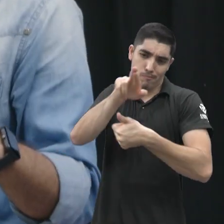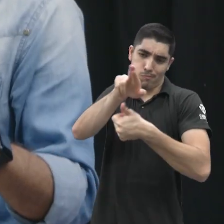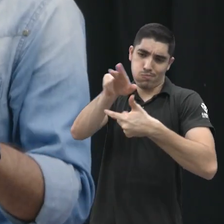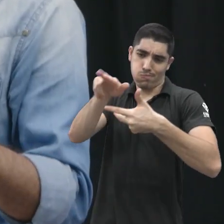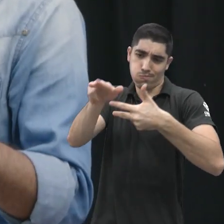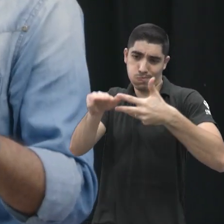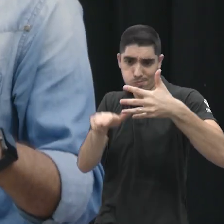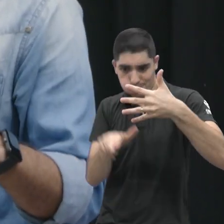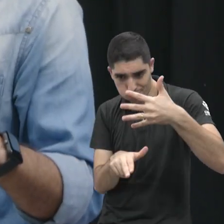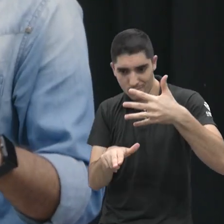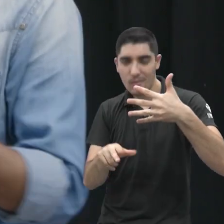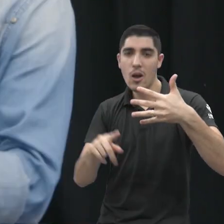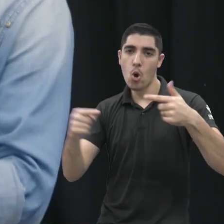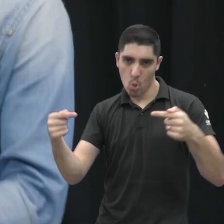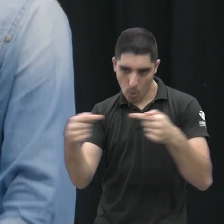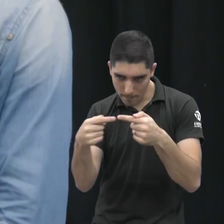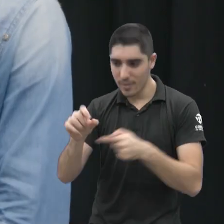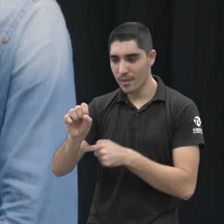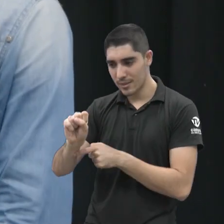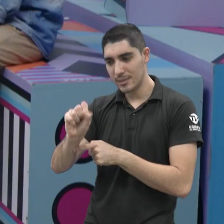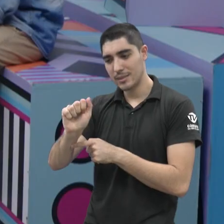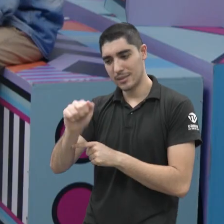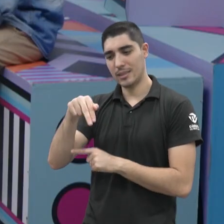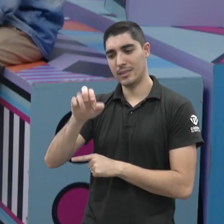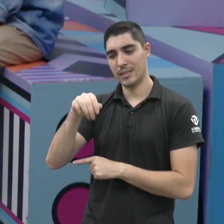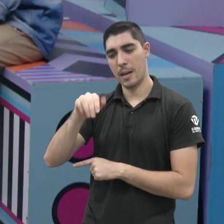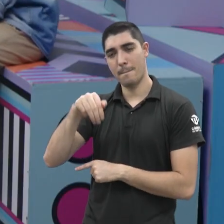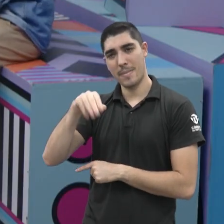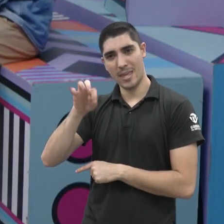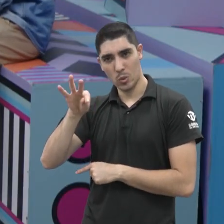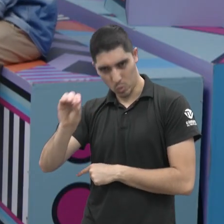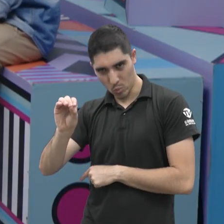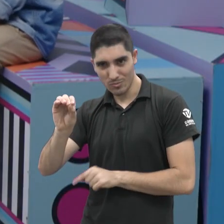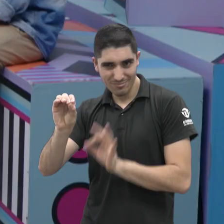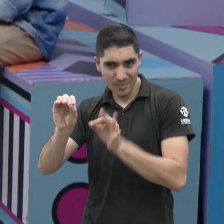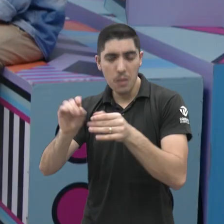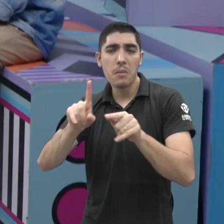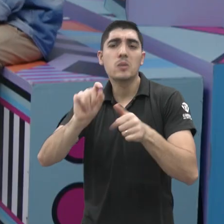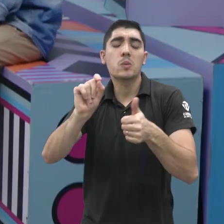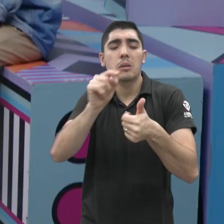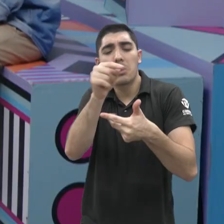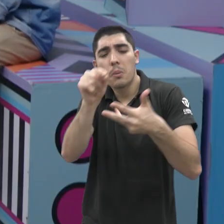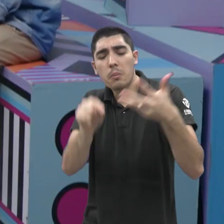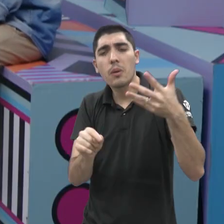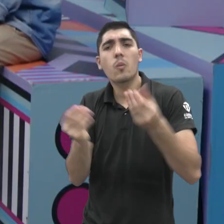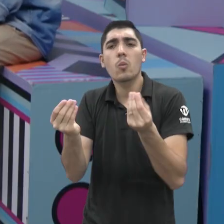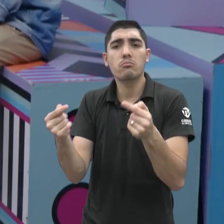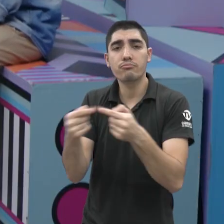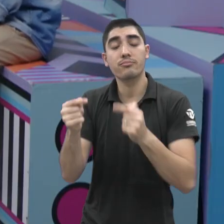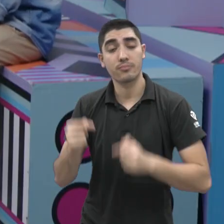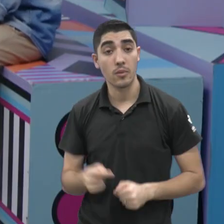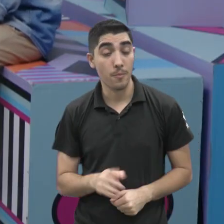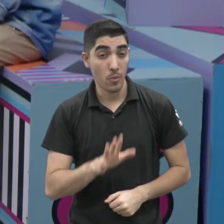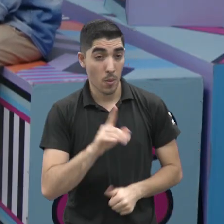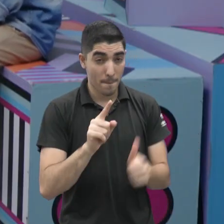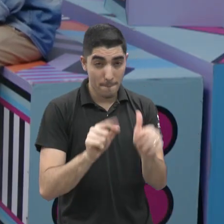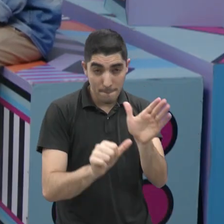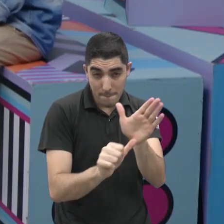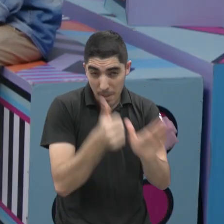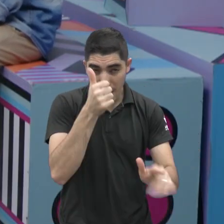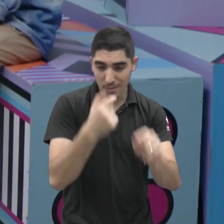quais fatores a gente está falando? Bom, isso mudou com o primeiro marco do saneamento básico no Brasil, que é de